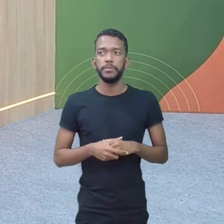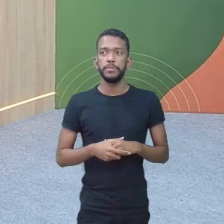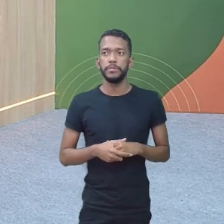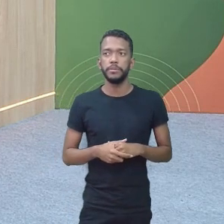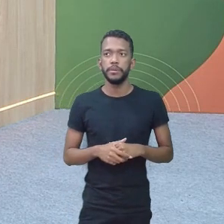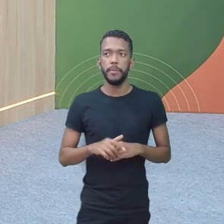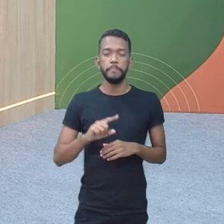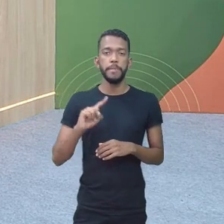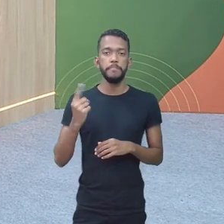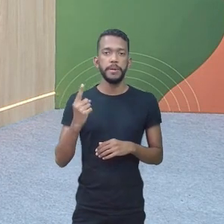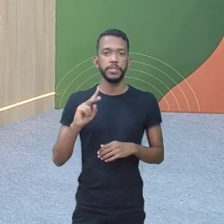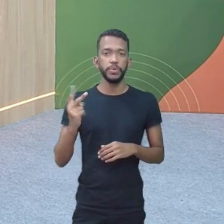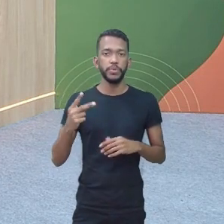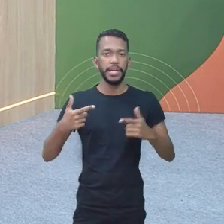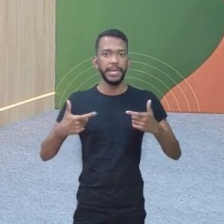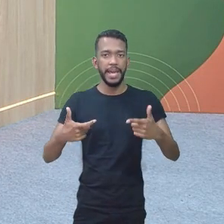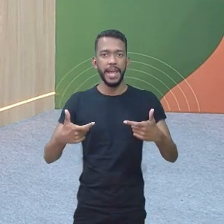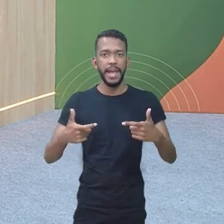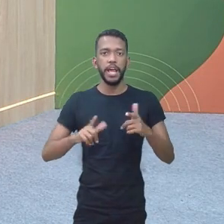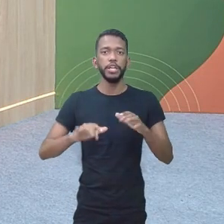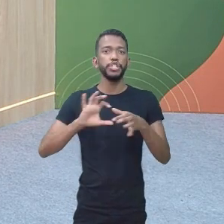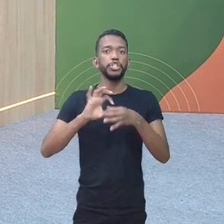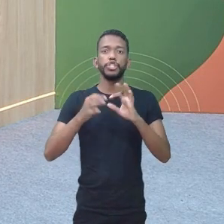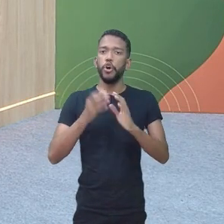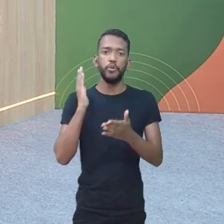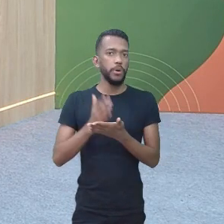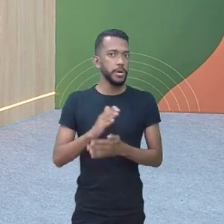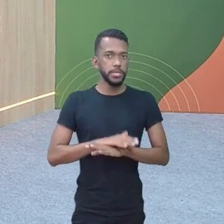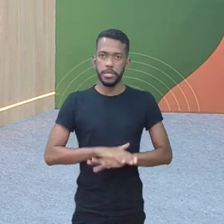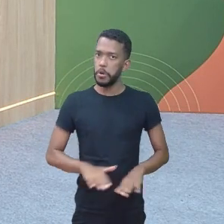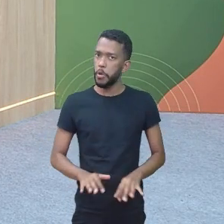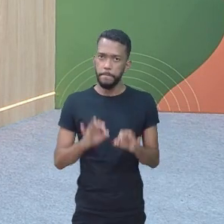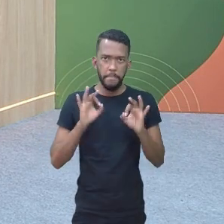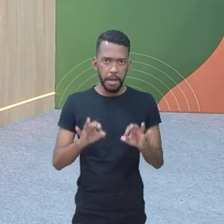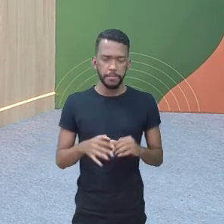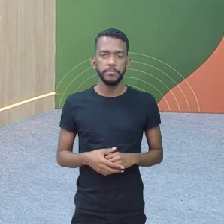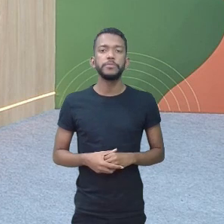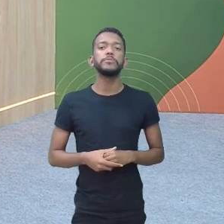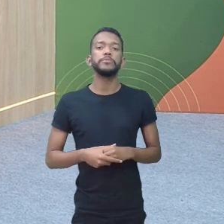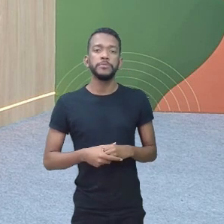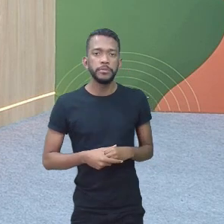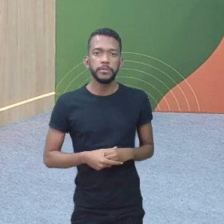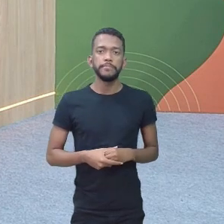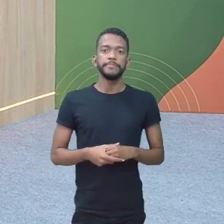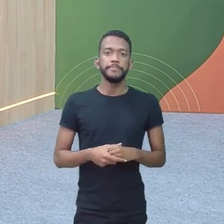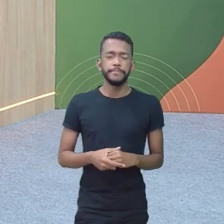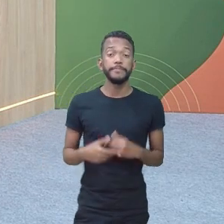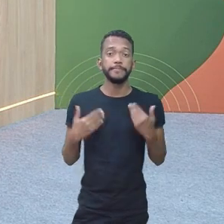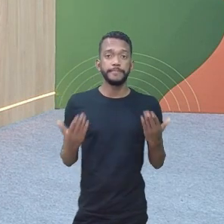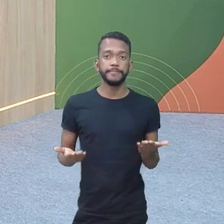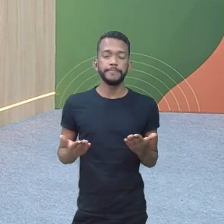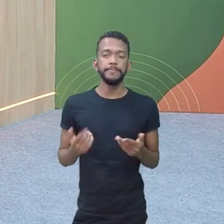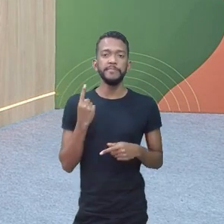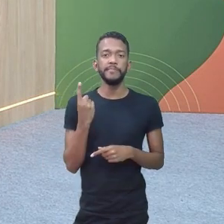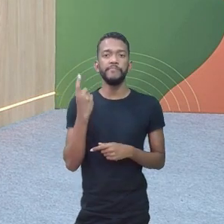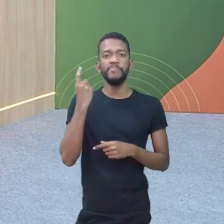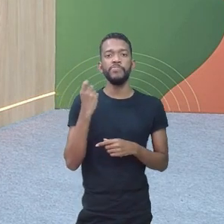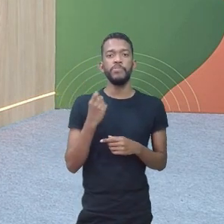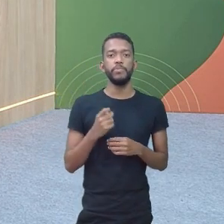na Primeira e na Segunda Guerra, onde os jogos eles foram cancelados mesmo. Então, a única vez que